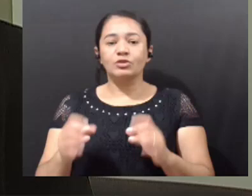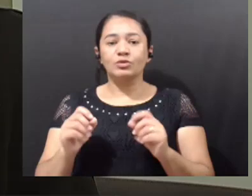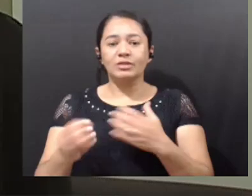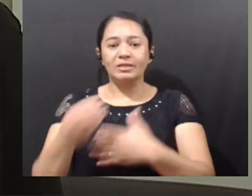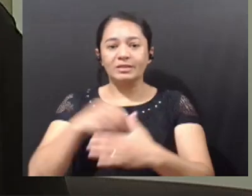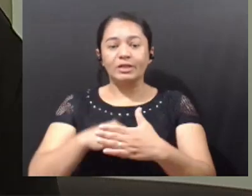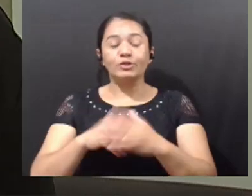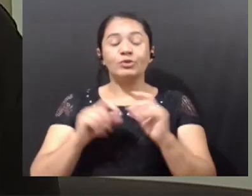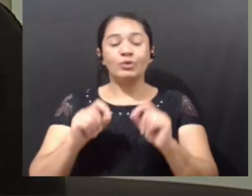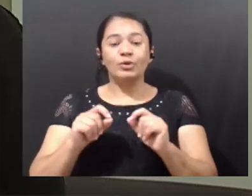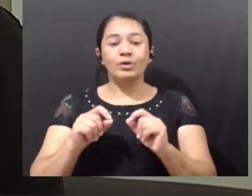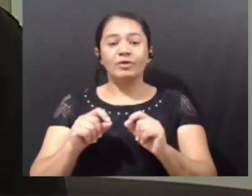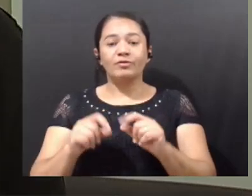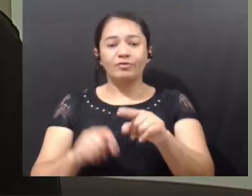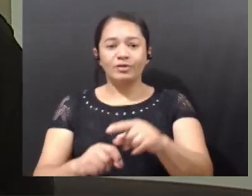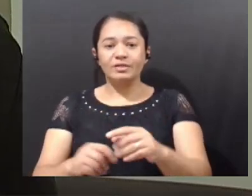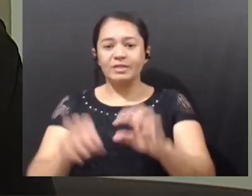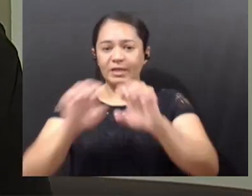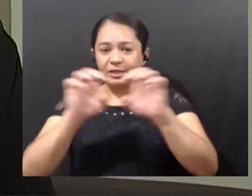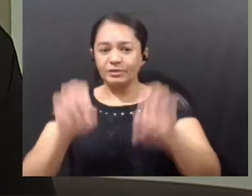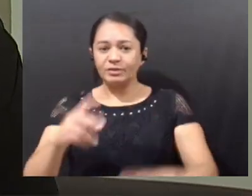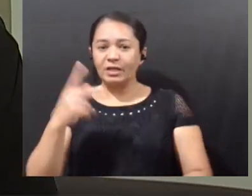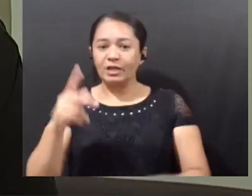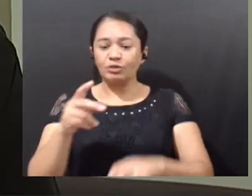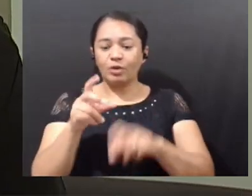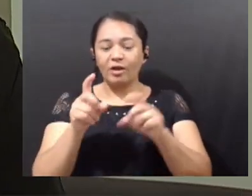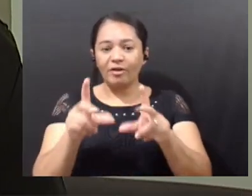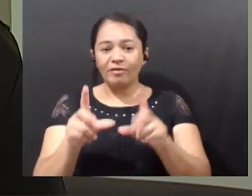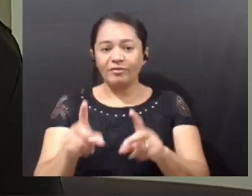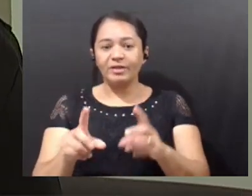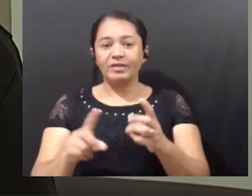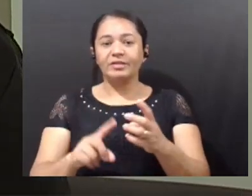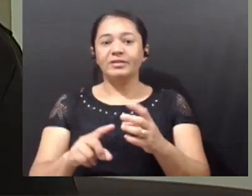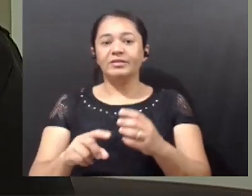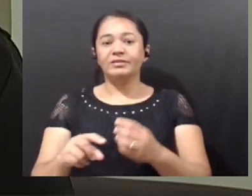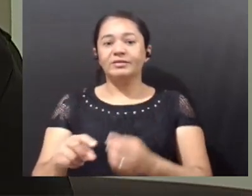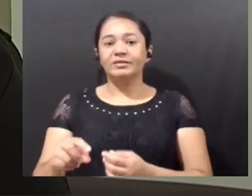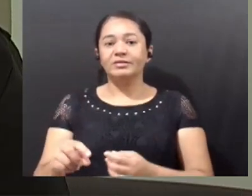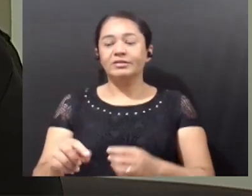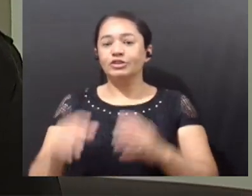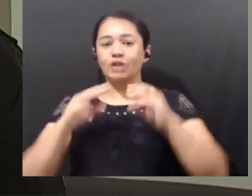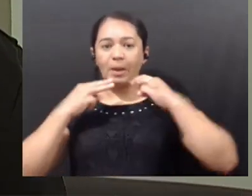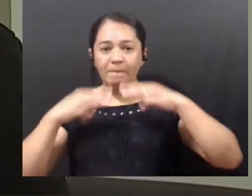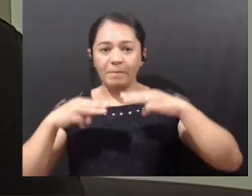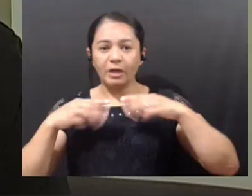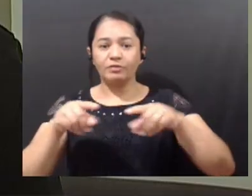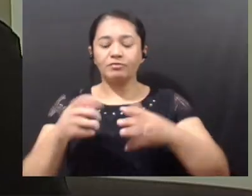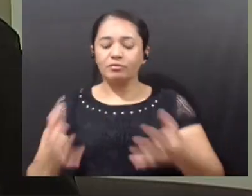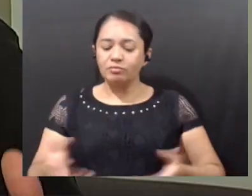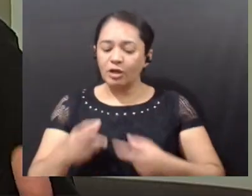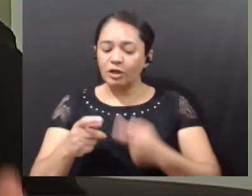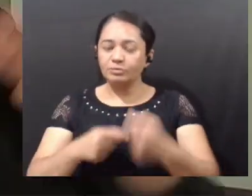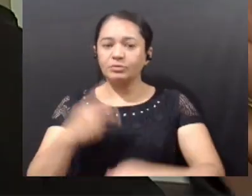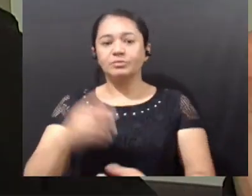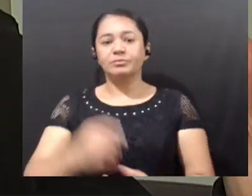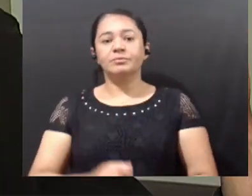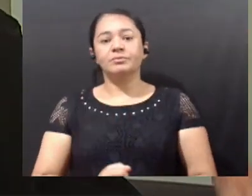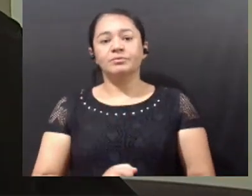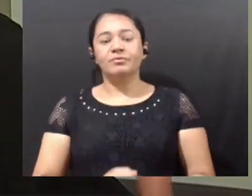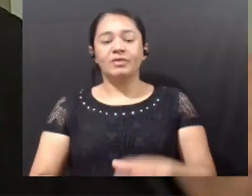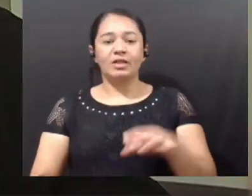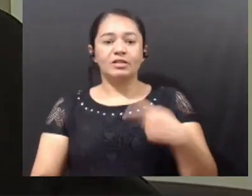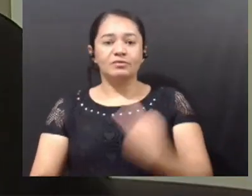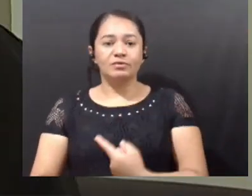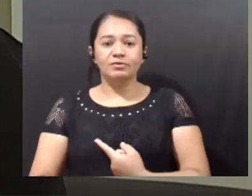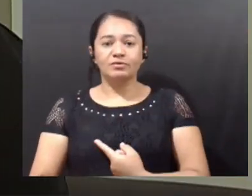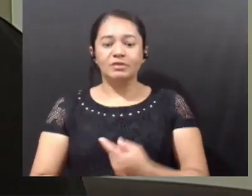você estruturar a tua máquina de vendas, a tua máquina de marketing de vendas e você tocar a gestão do teu business. Então às vezes a gente confunde, a